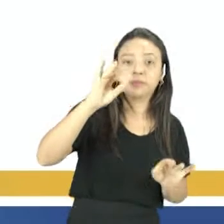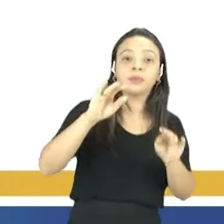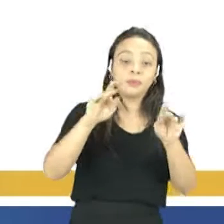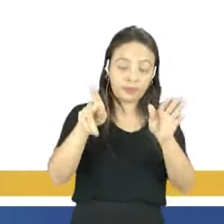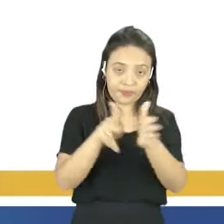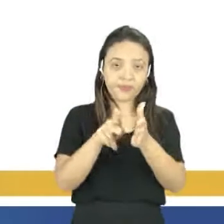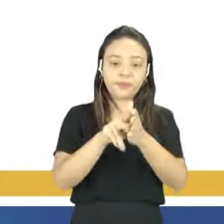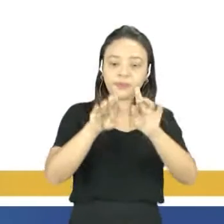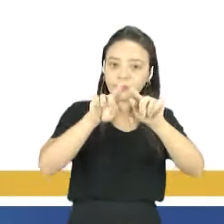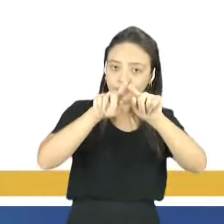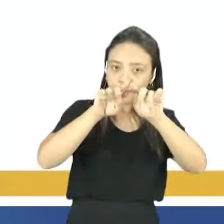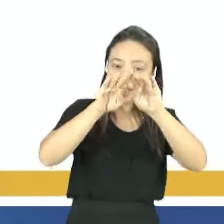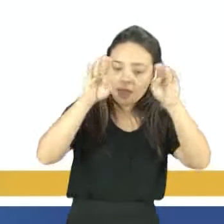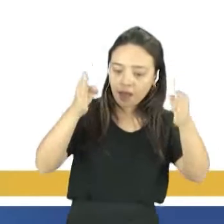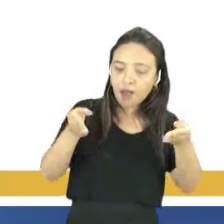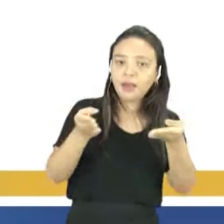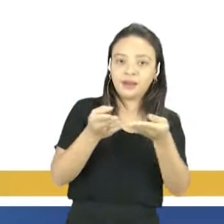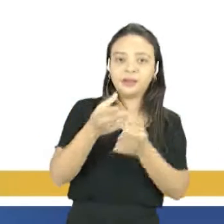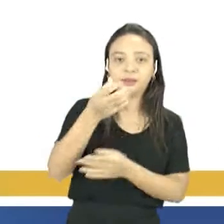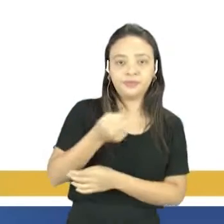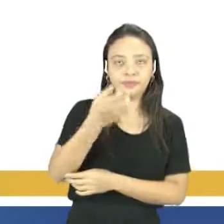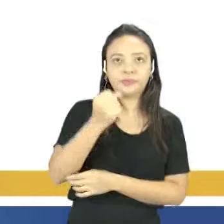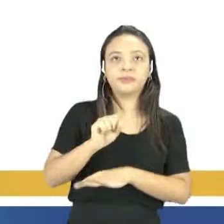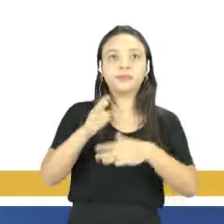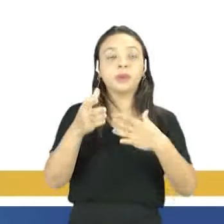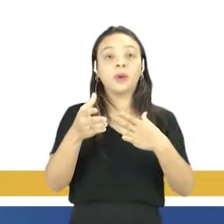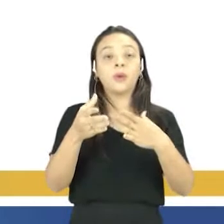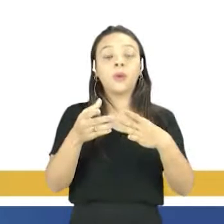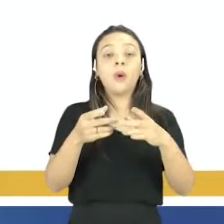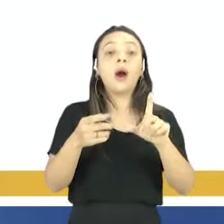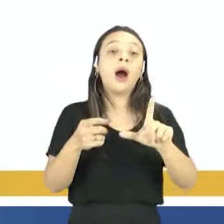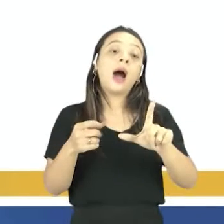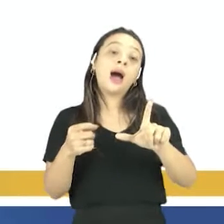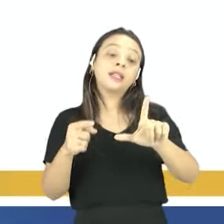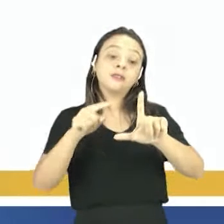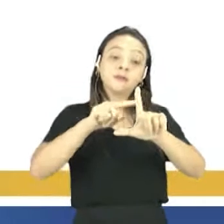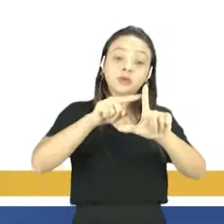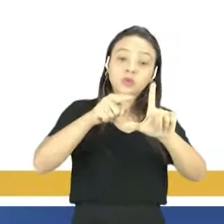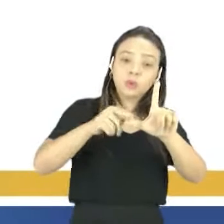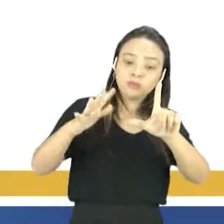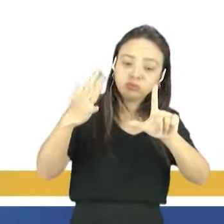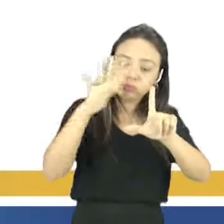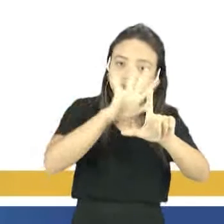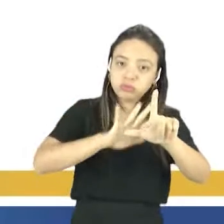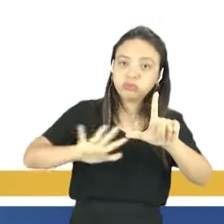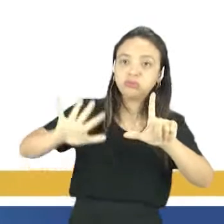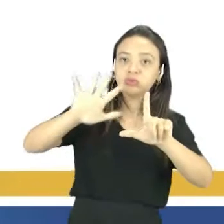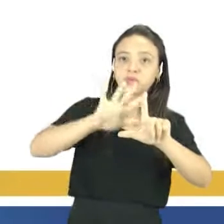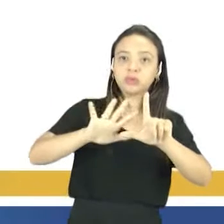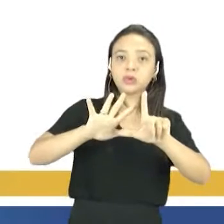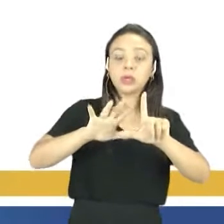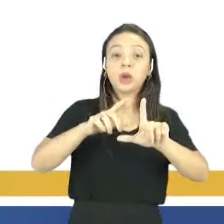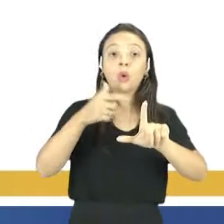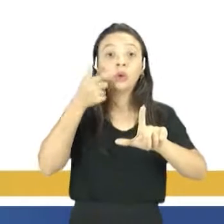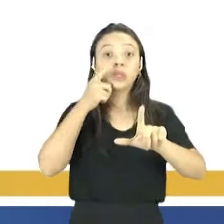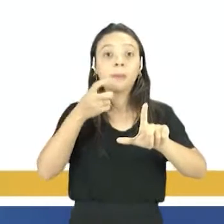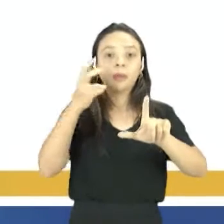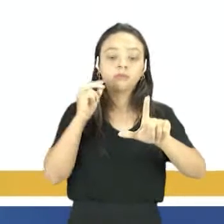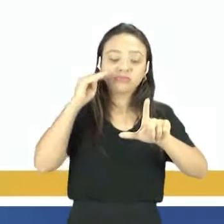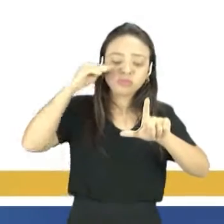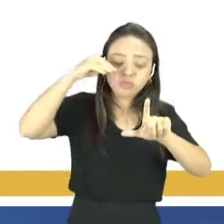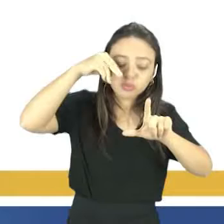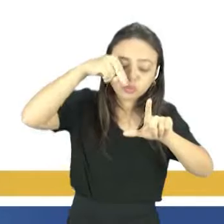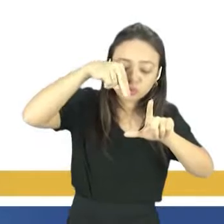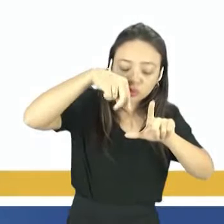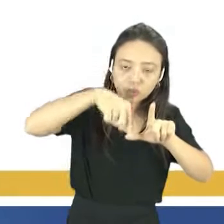caixa. Informalmente, a gente caracteriza figuras espaciais como aquelas em que a gente pode enxergar uma profundidade, o